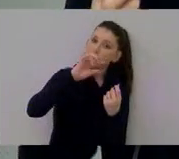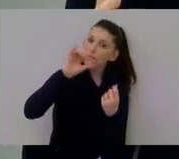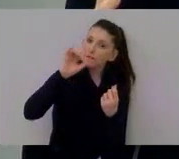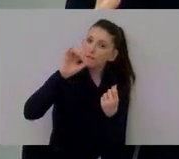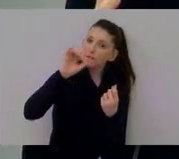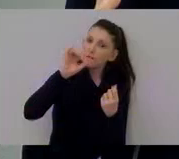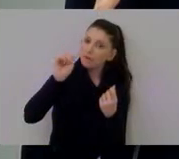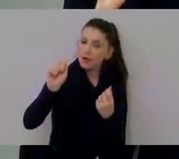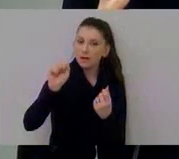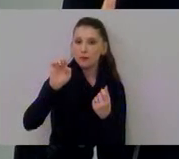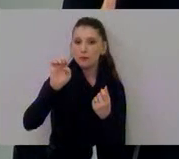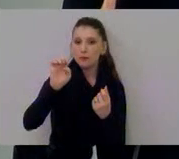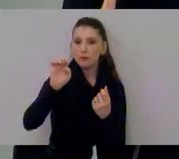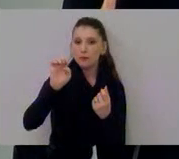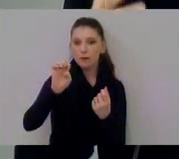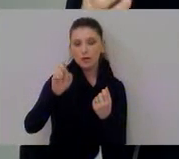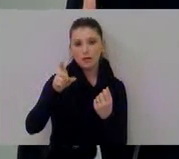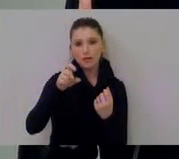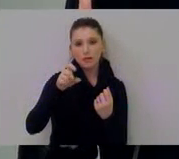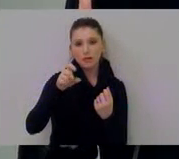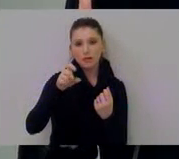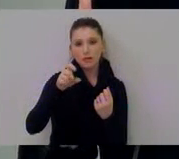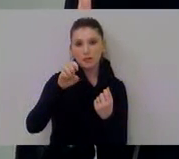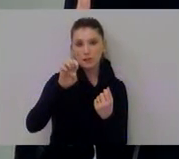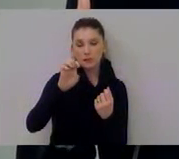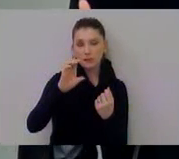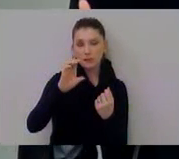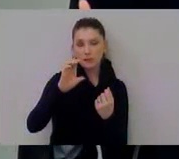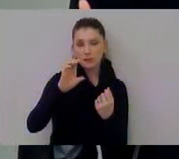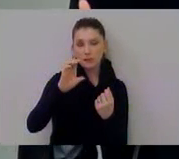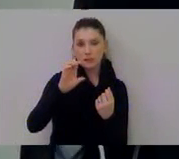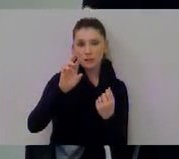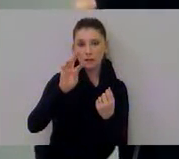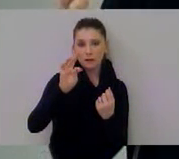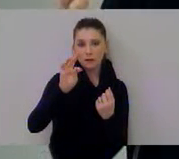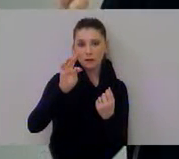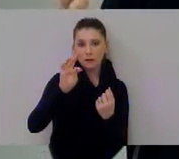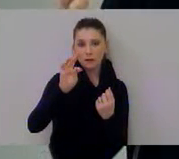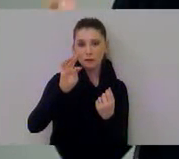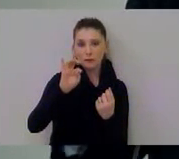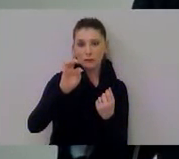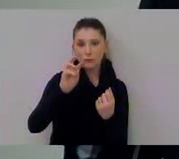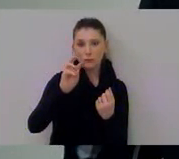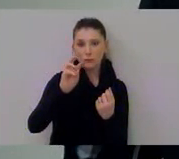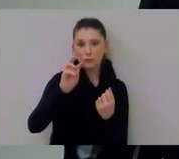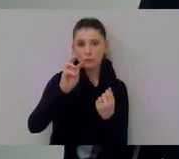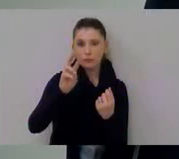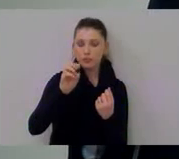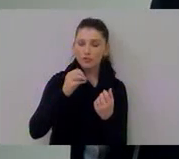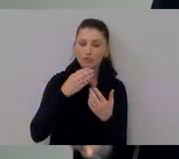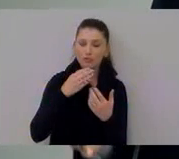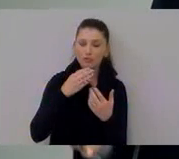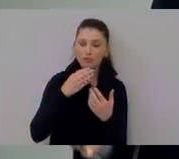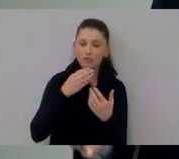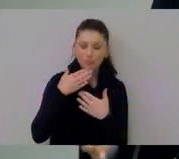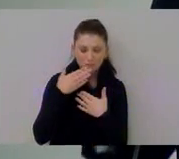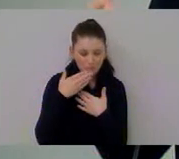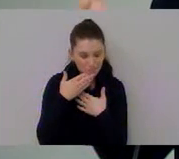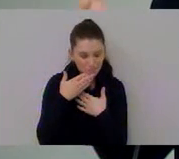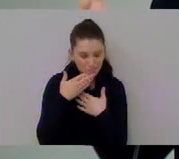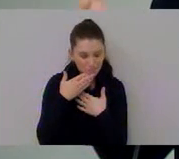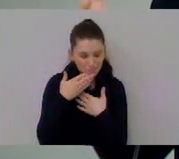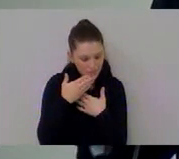e roga, e pede, e se humilha às vezes,